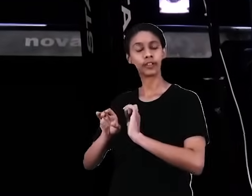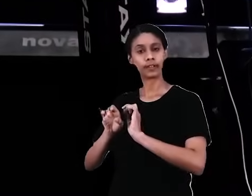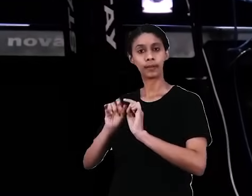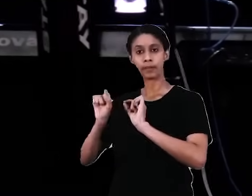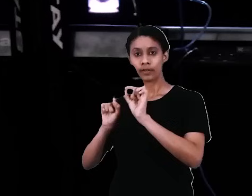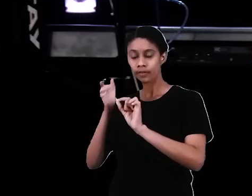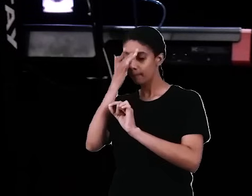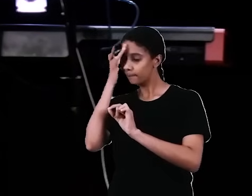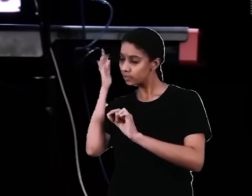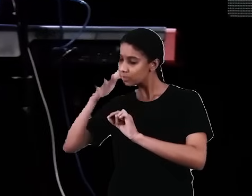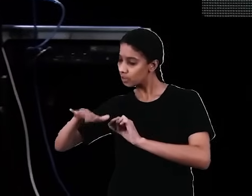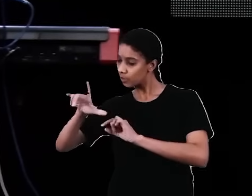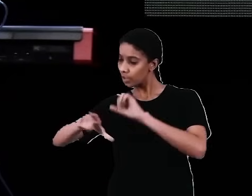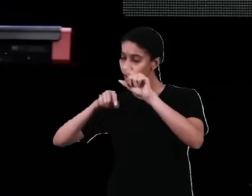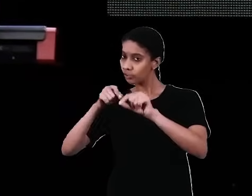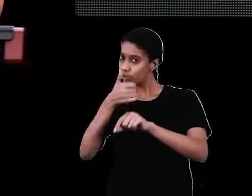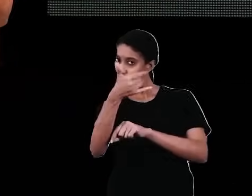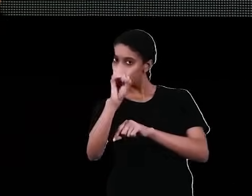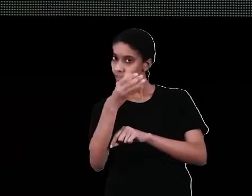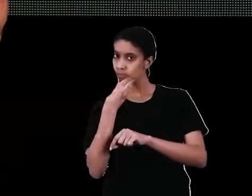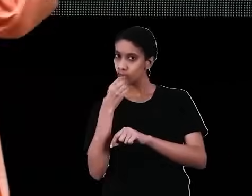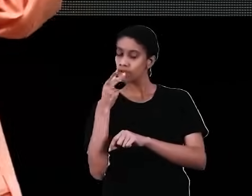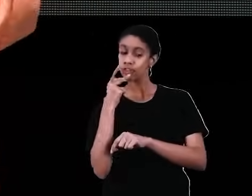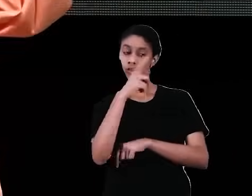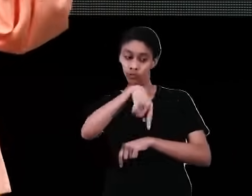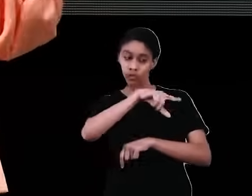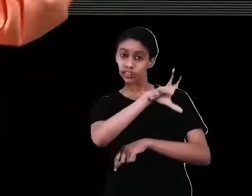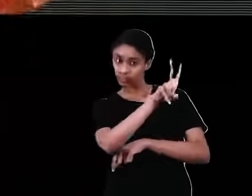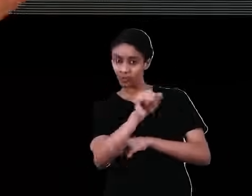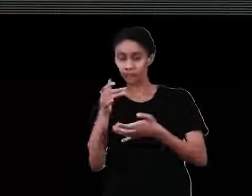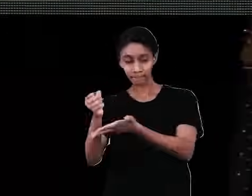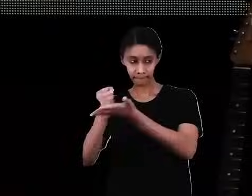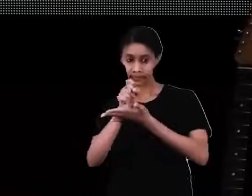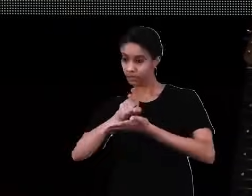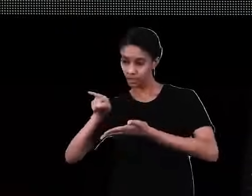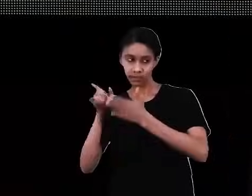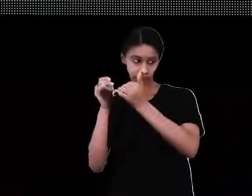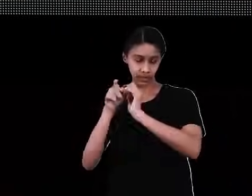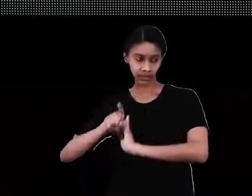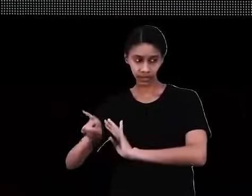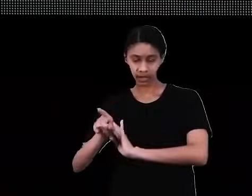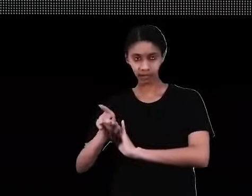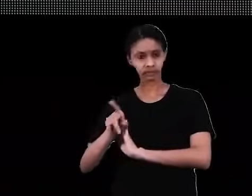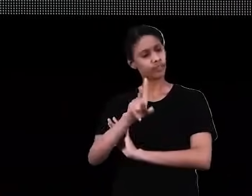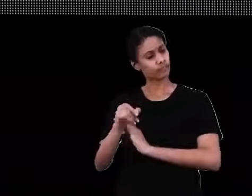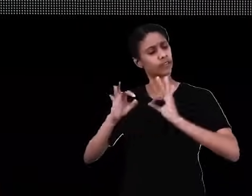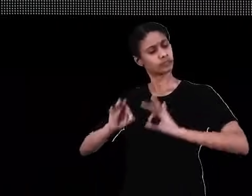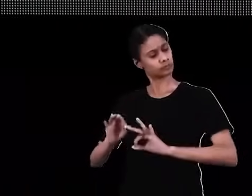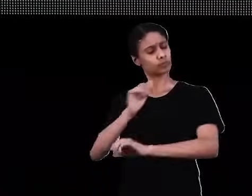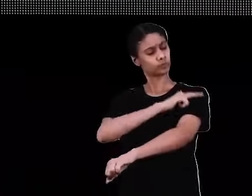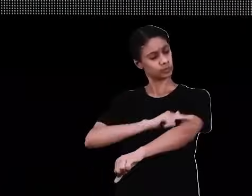valentes, e escolhe 10 desses homens. Assim, vocês vão pedir ajuda a Nabal. Vão de forma